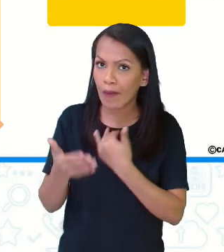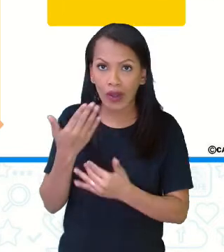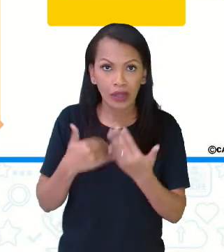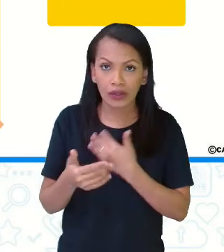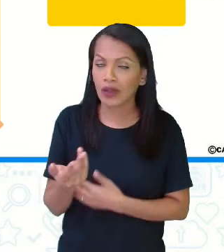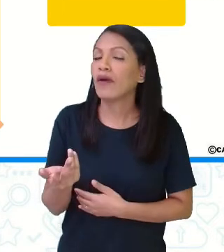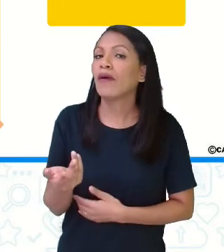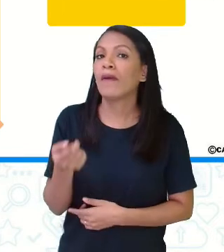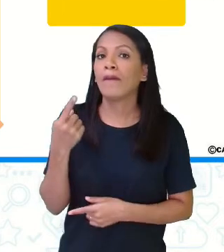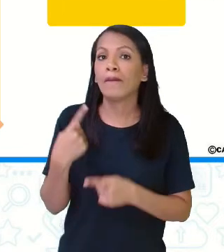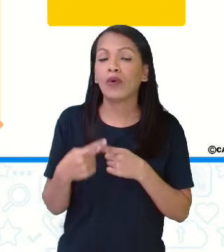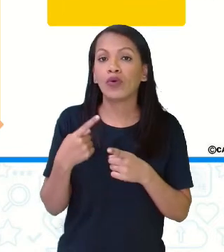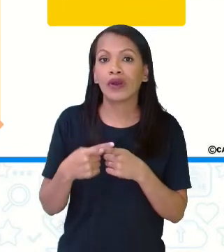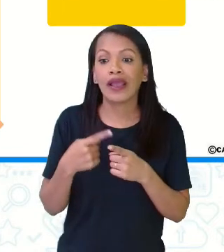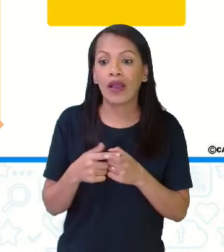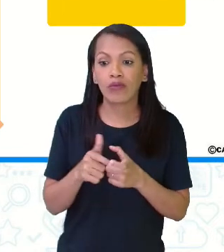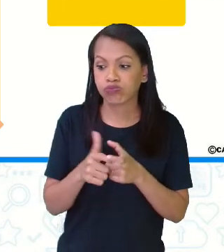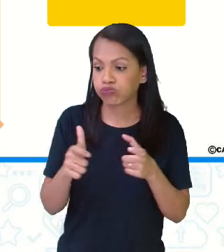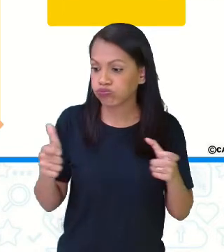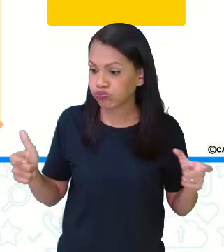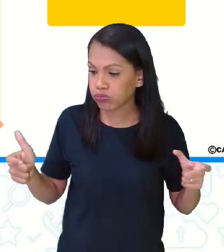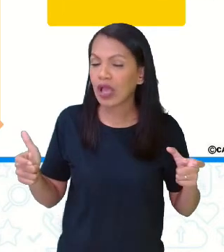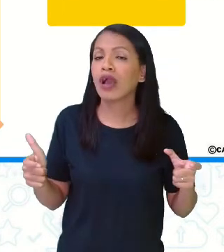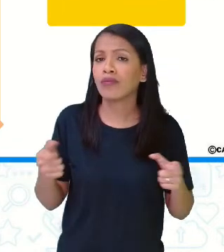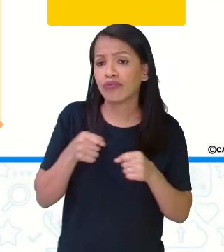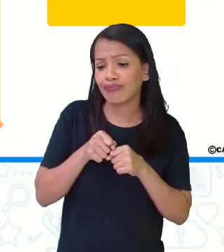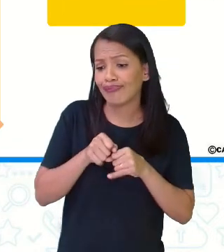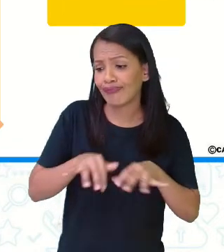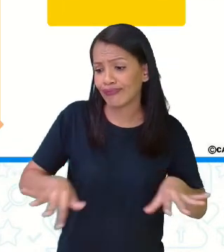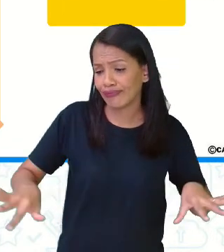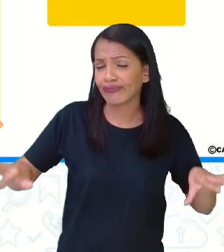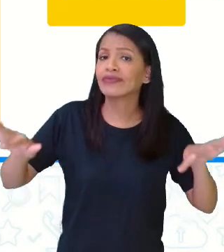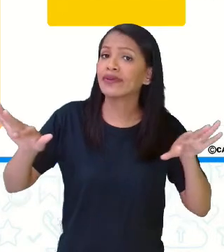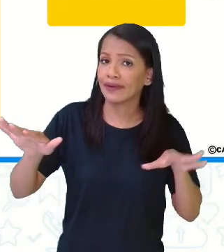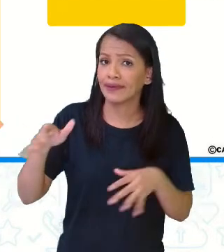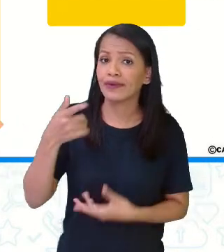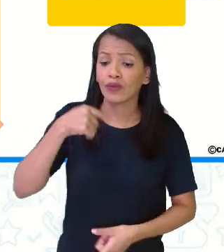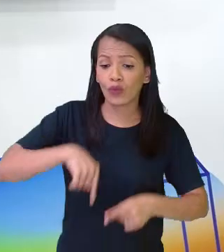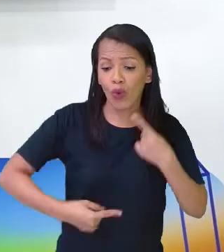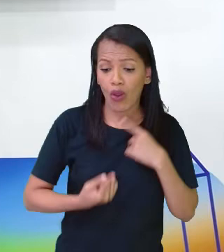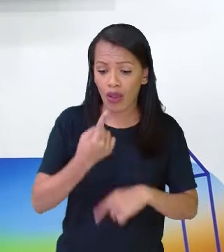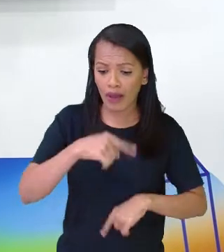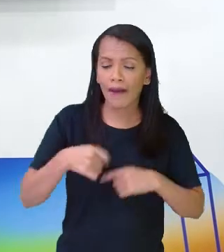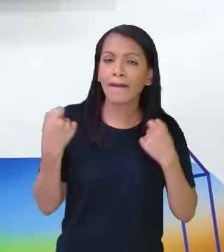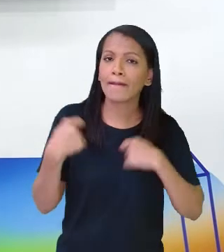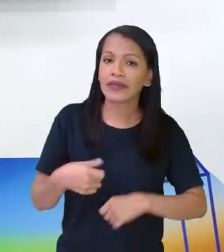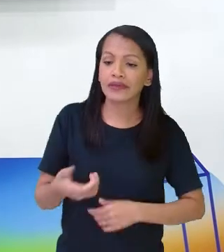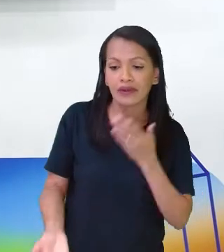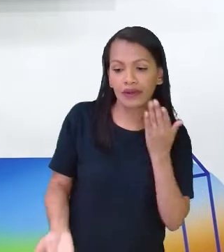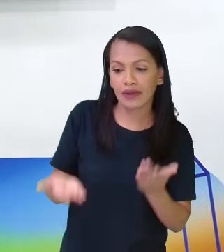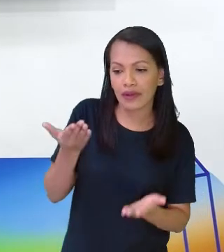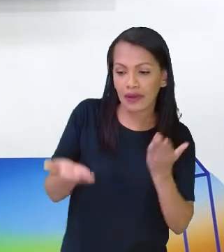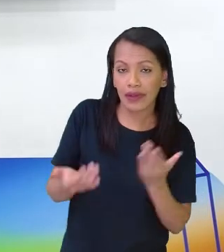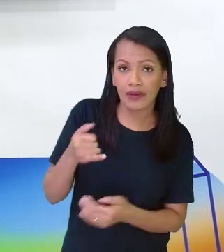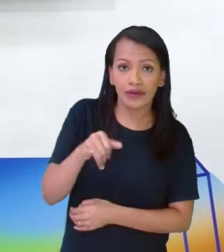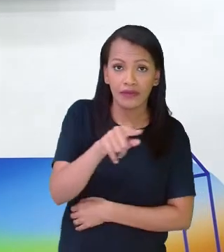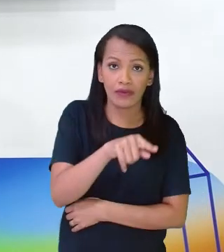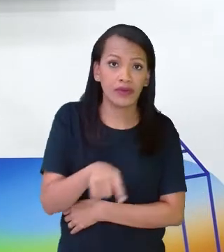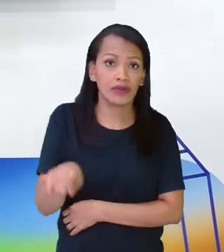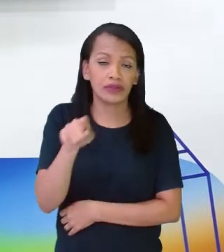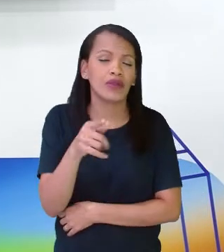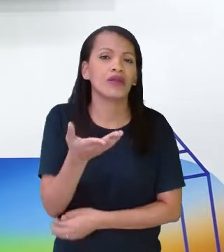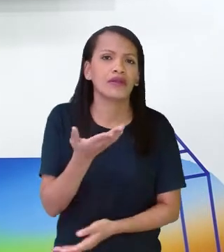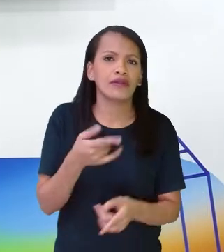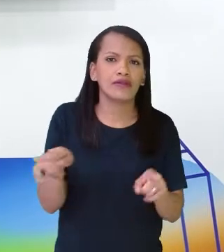de falar, pois o excesso costuma ser eliminado pelo organismo. Então, a gente precisa ter isso aí de forma equilibrada, porque se você